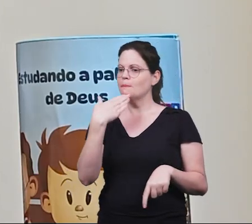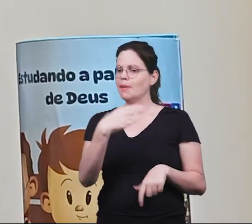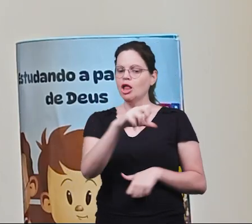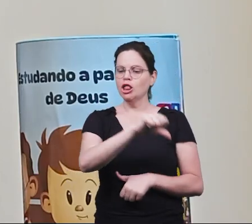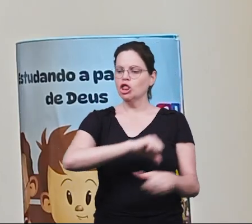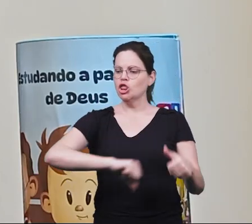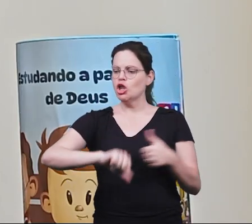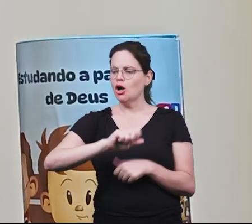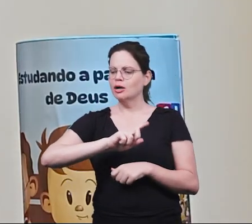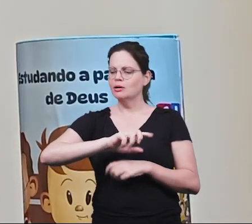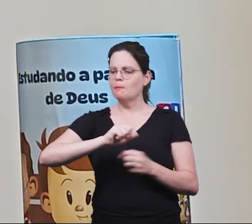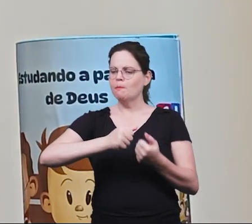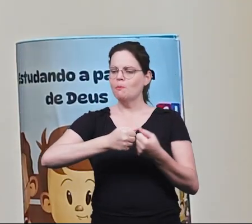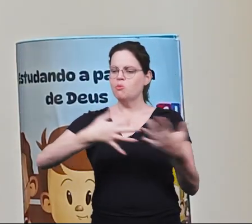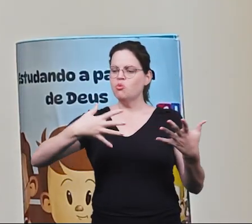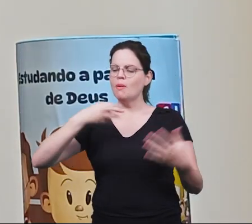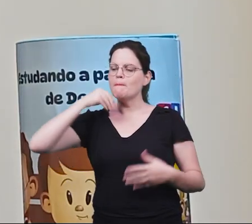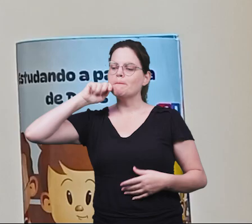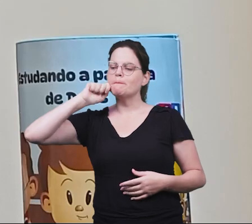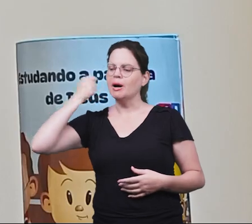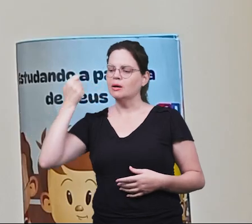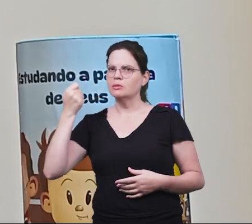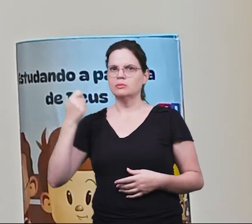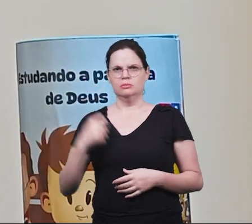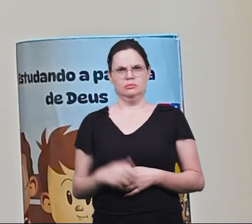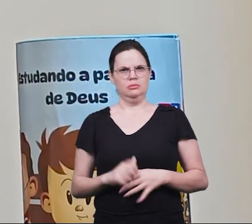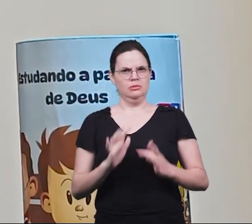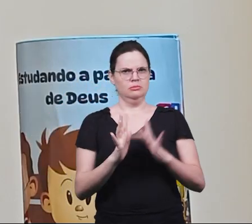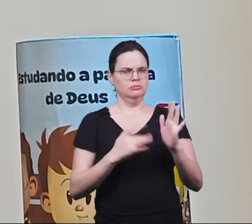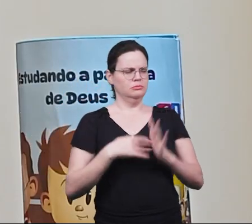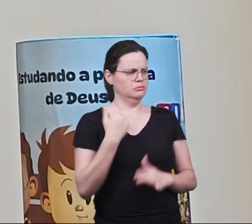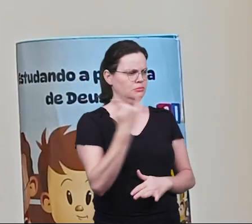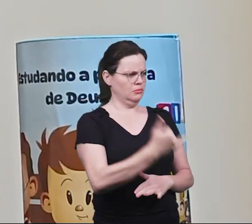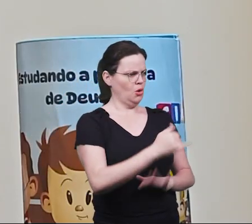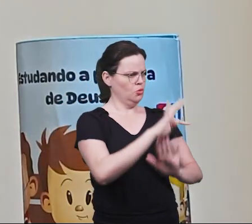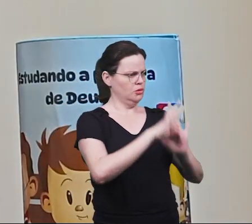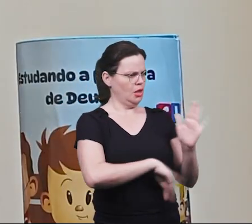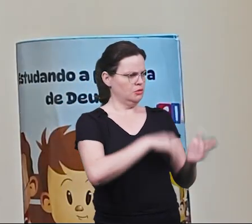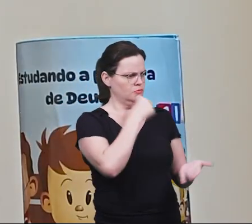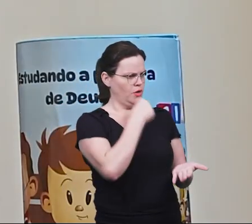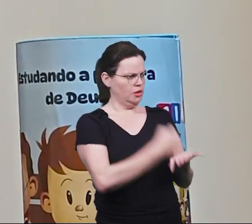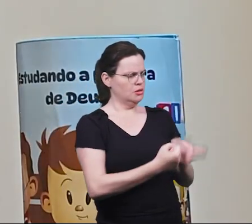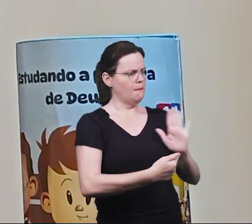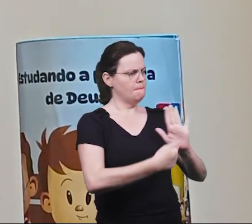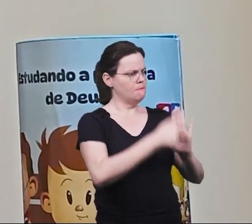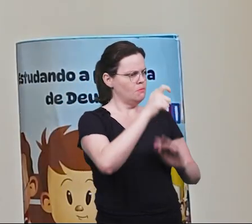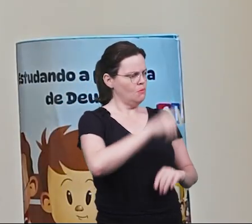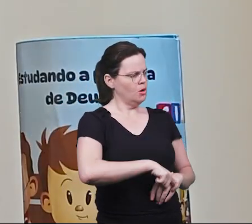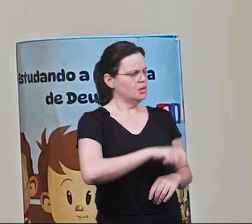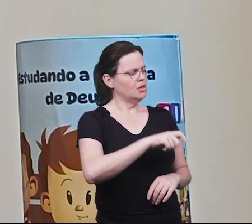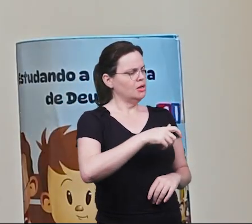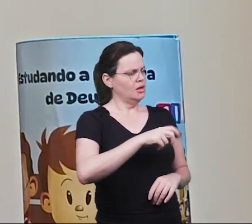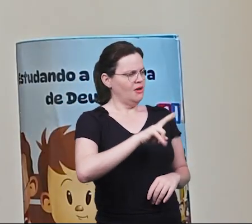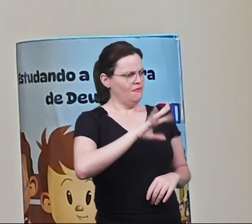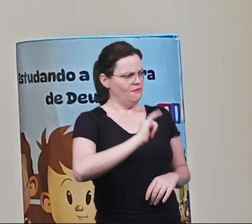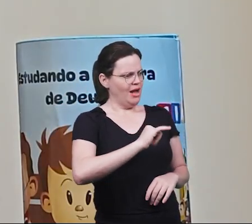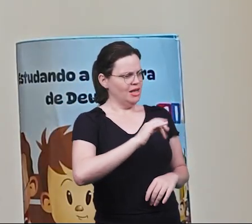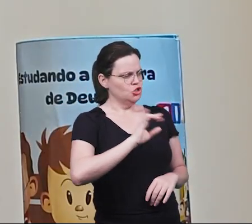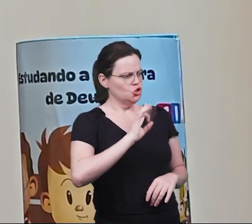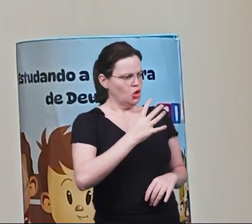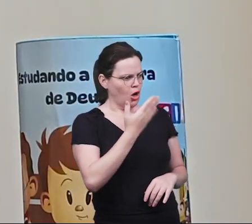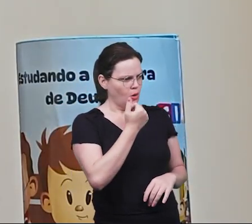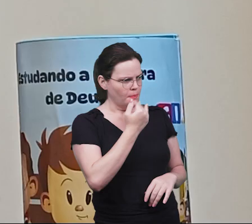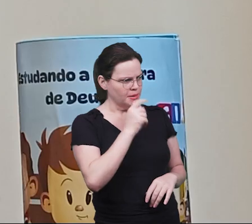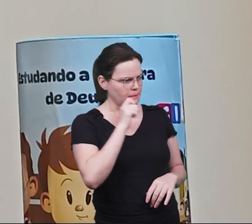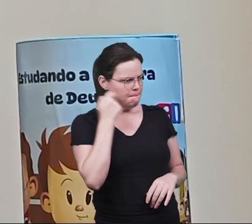em pão. Jesus respondeu: nem só de pão viverá o homem, mas de toda a palavra